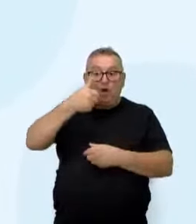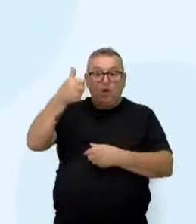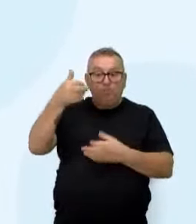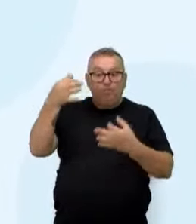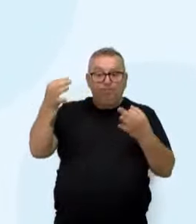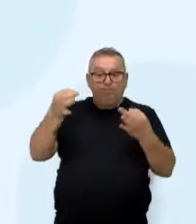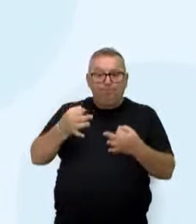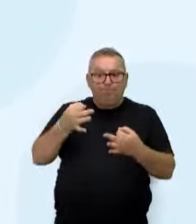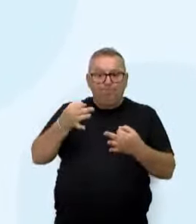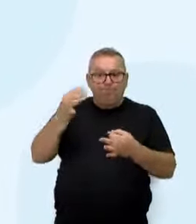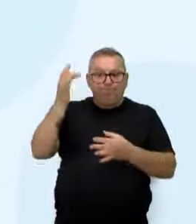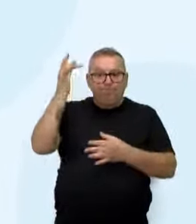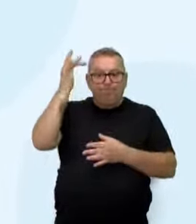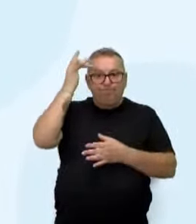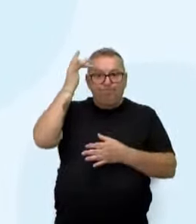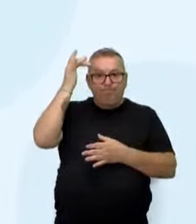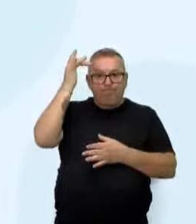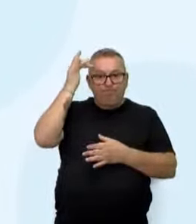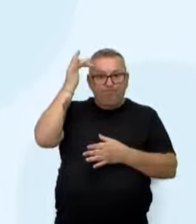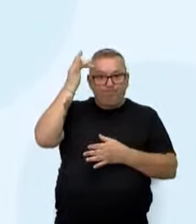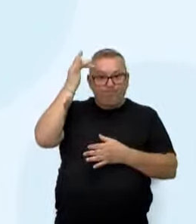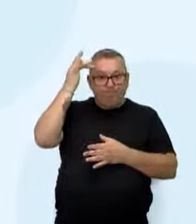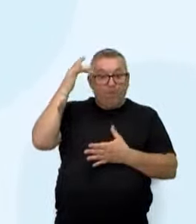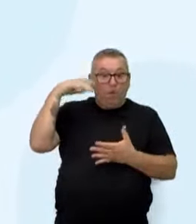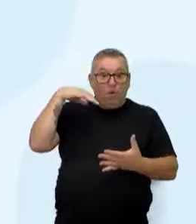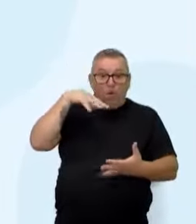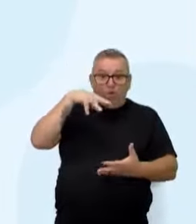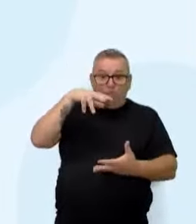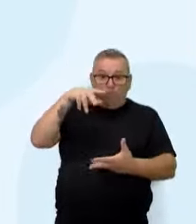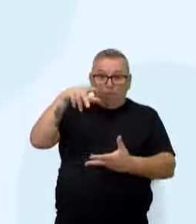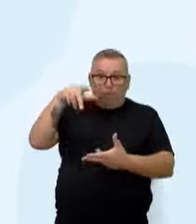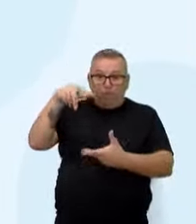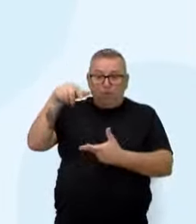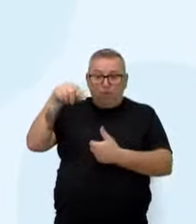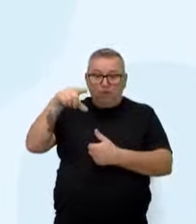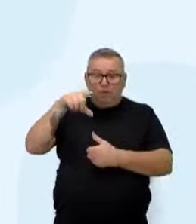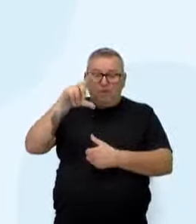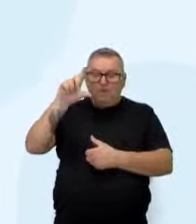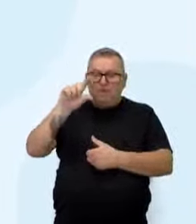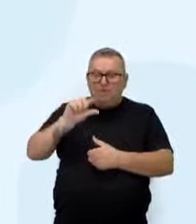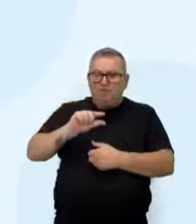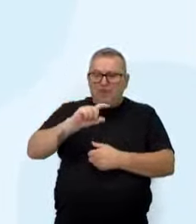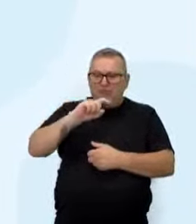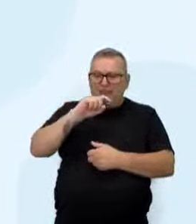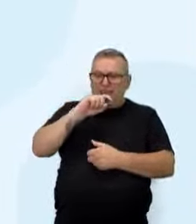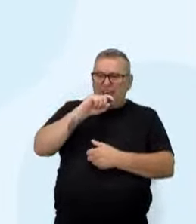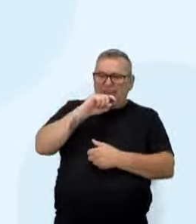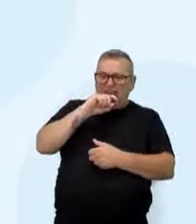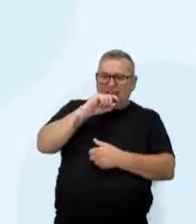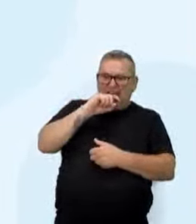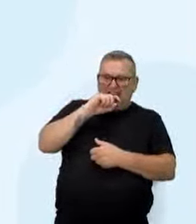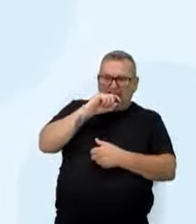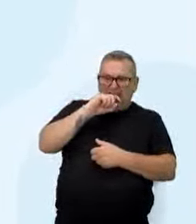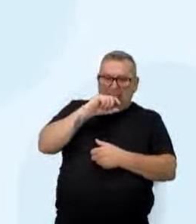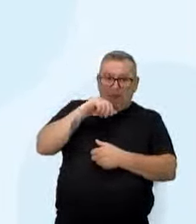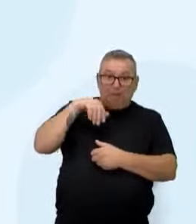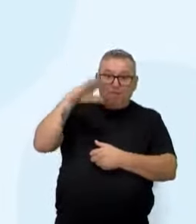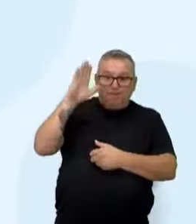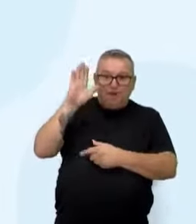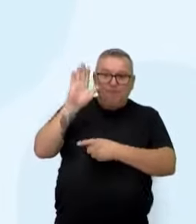mais ético. Um mundo onde tenhamos menos egoísmo e